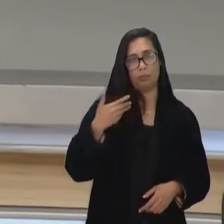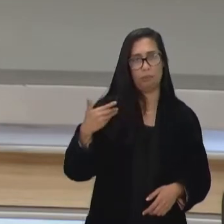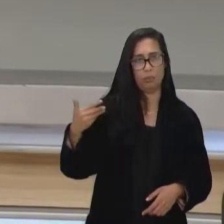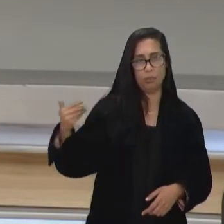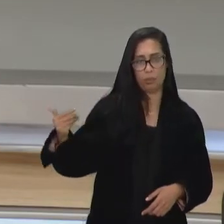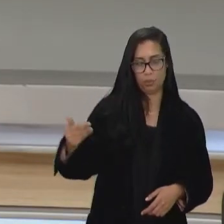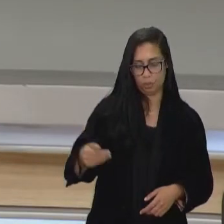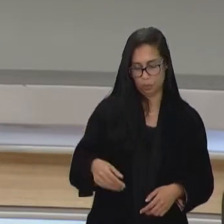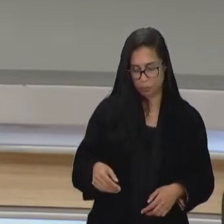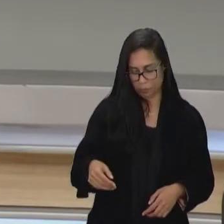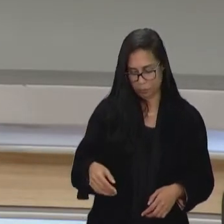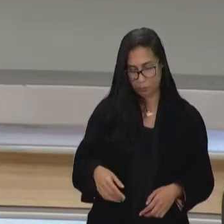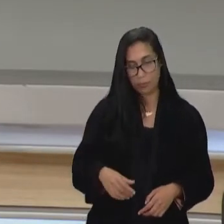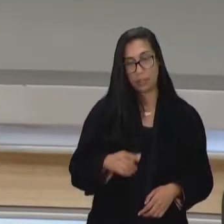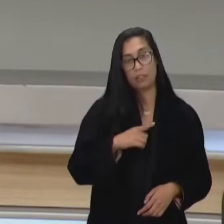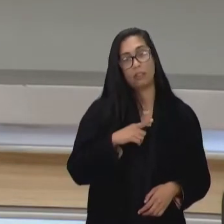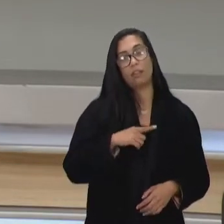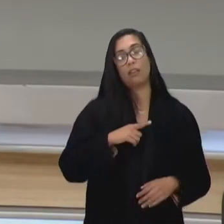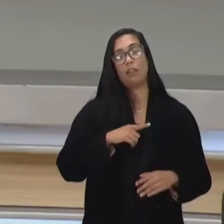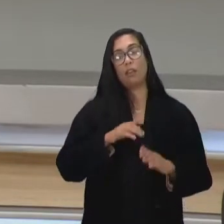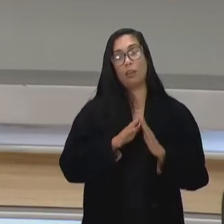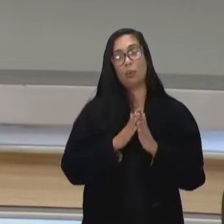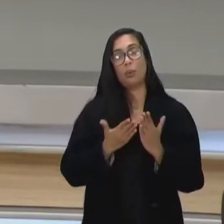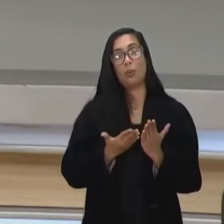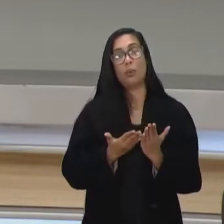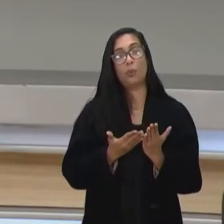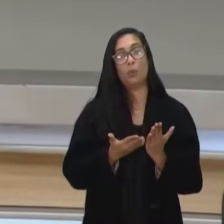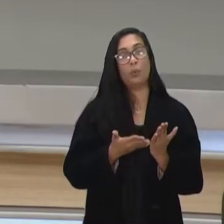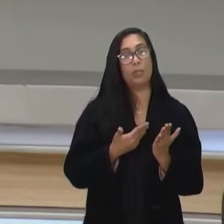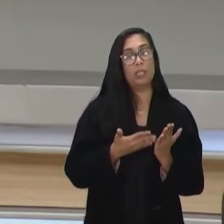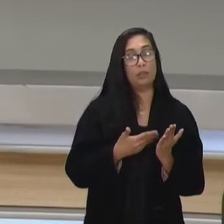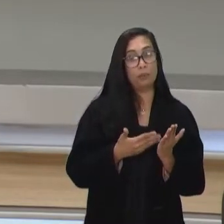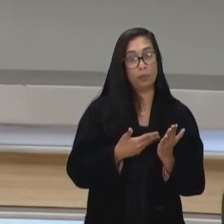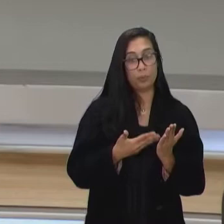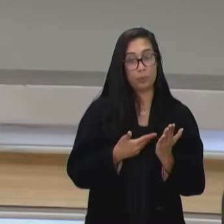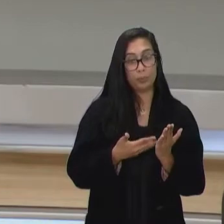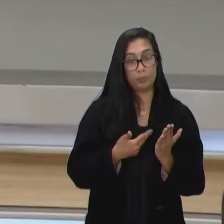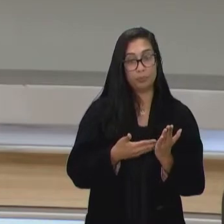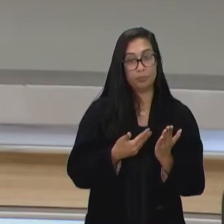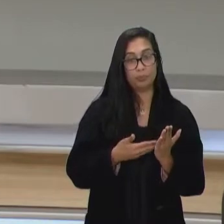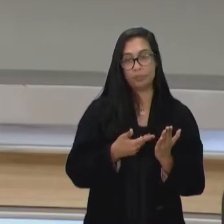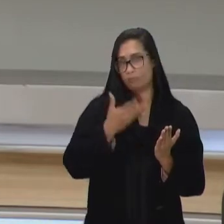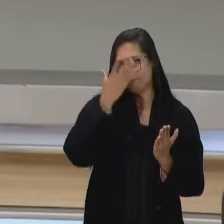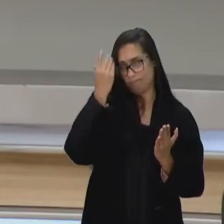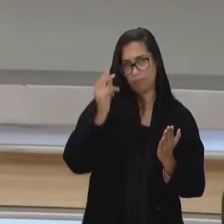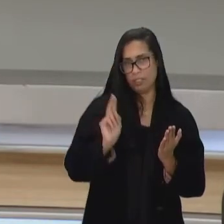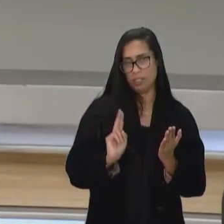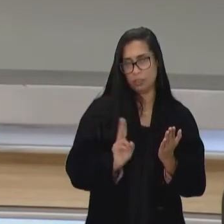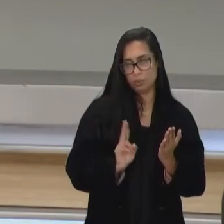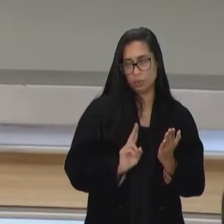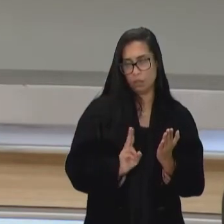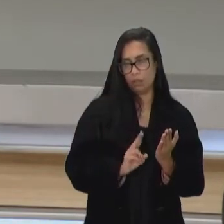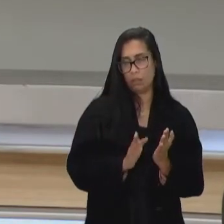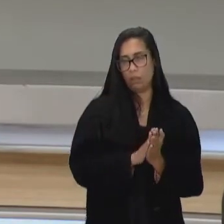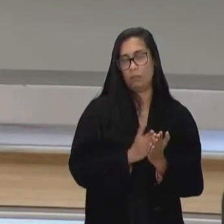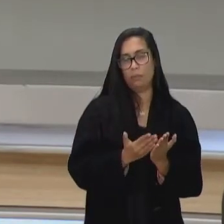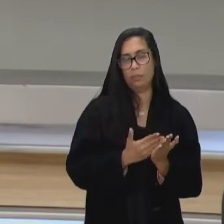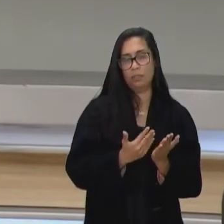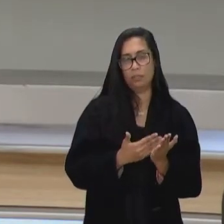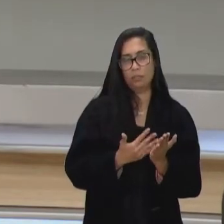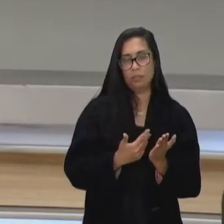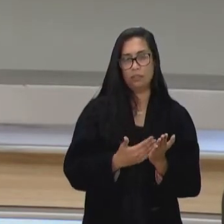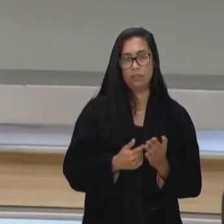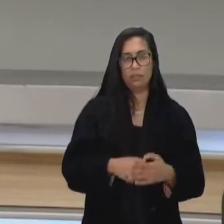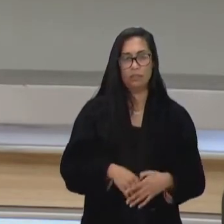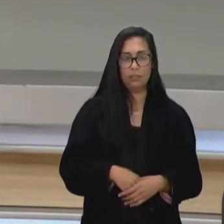um livro que... Eu esqueci o nome, e o que é bom, aí eu não cito o nome do livro,